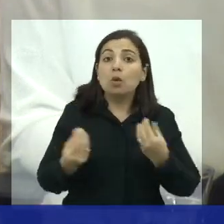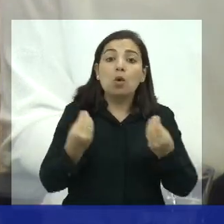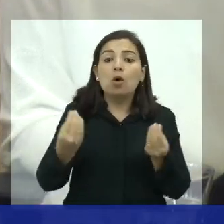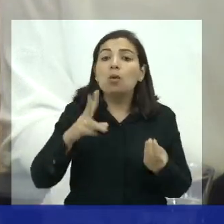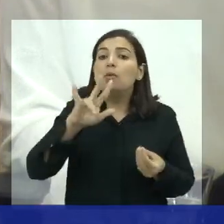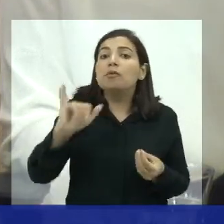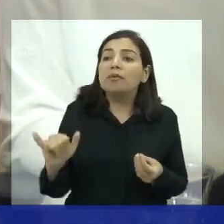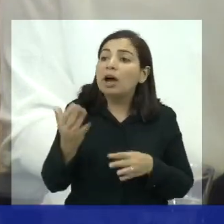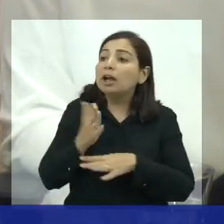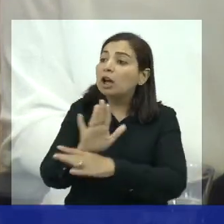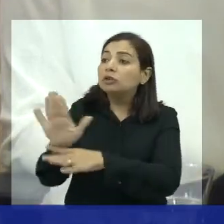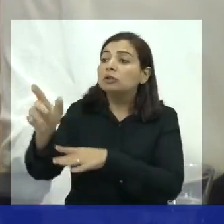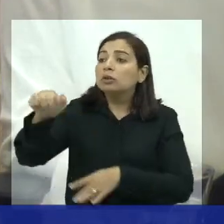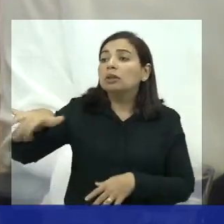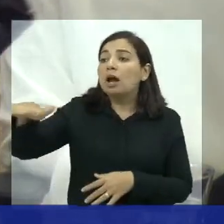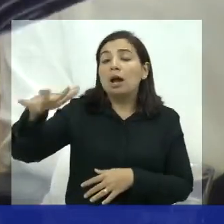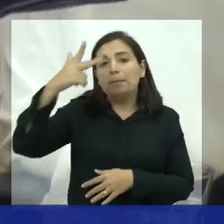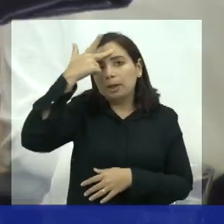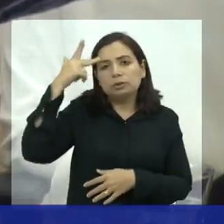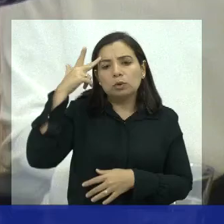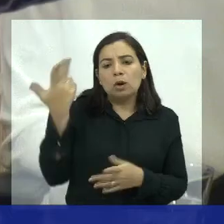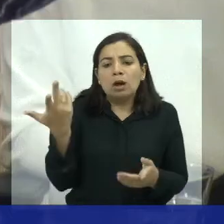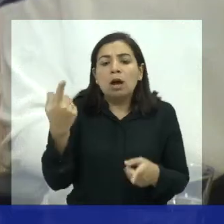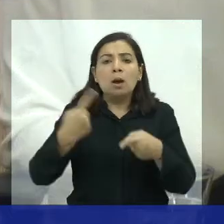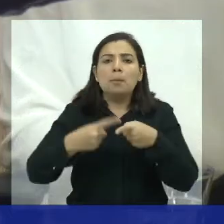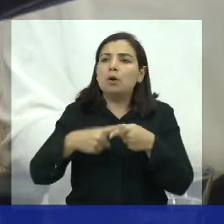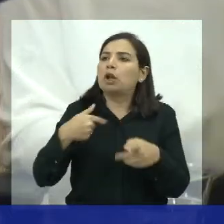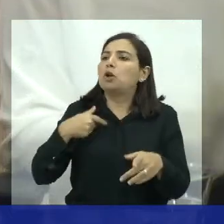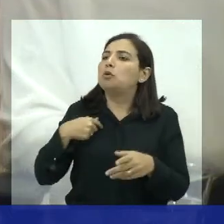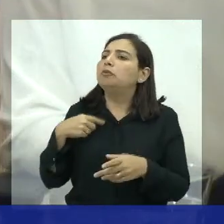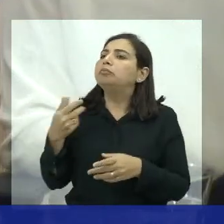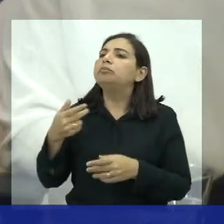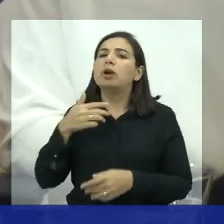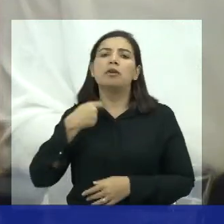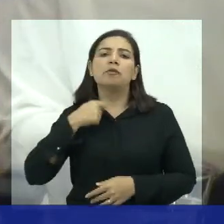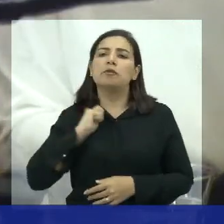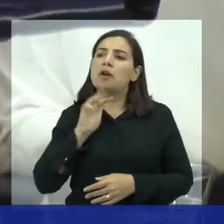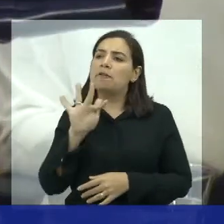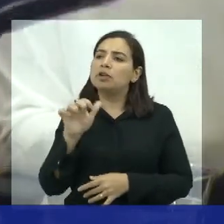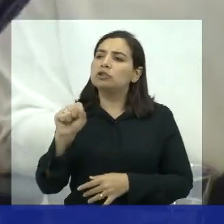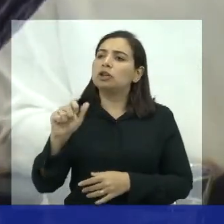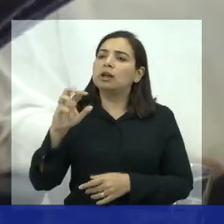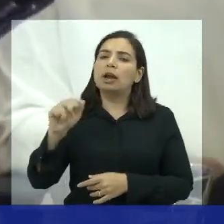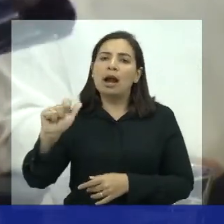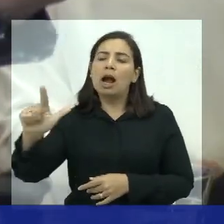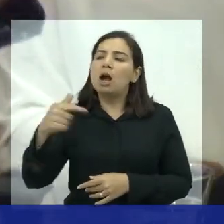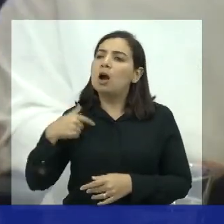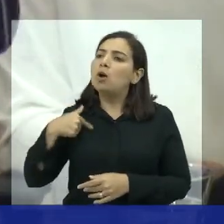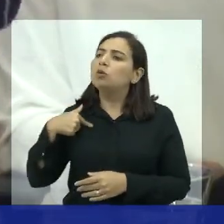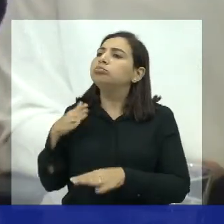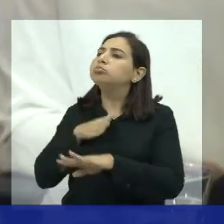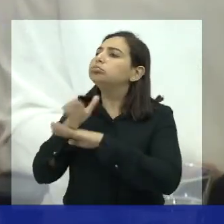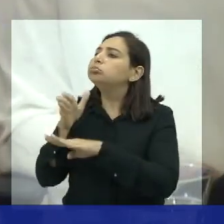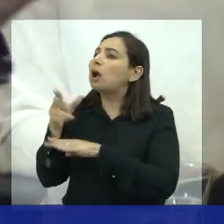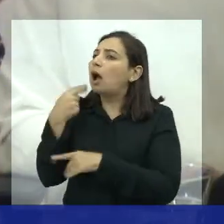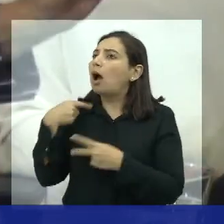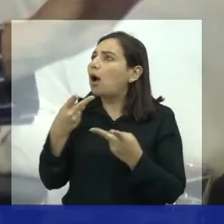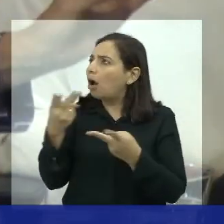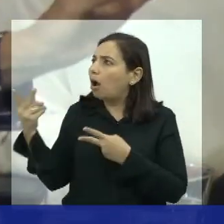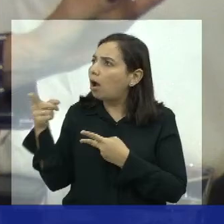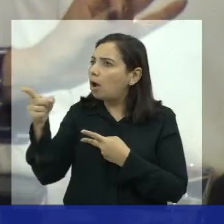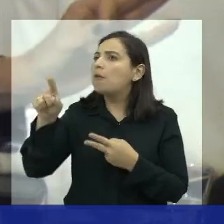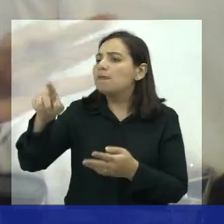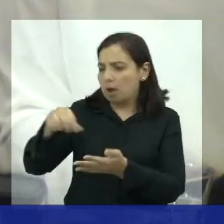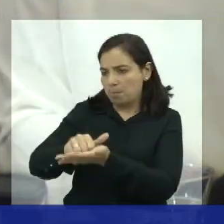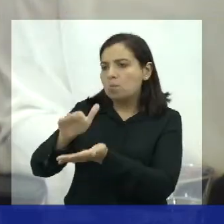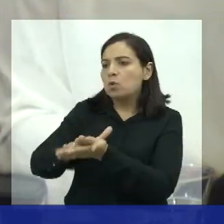retirar essas pessoas. Porque não adianta ela chegar lá e multar. Olha, você vai receber agora uma multa de R$1.000, certo? Porque você está jogando